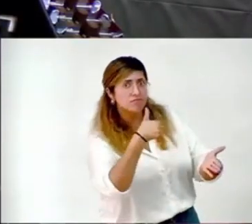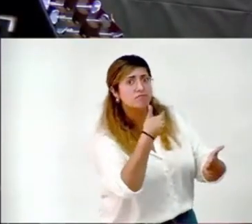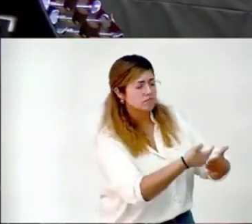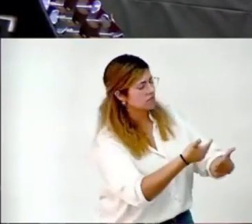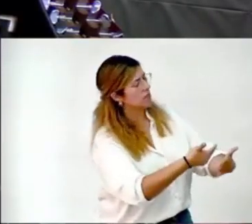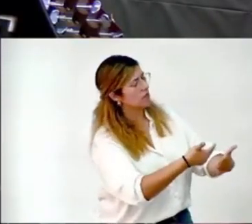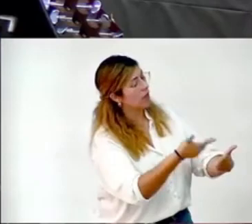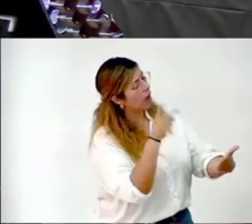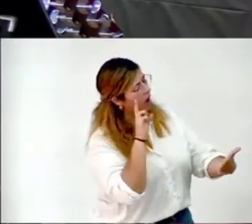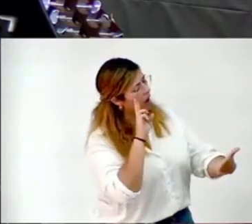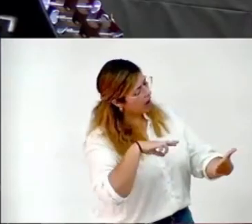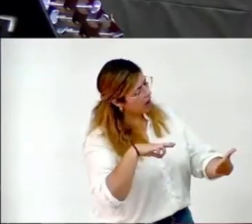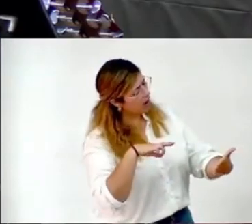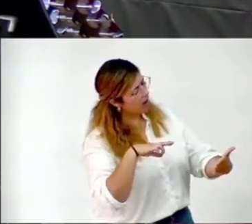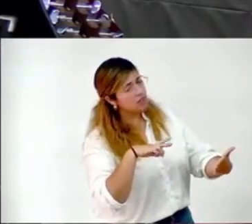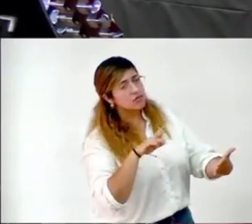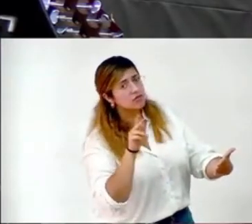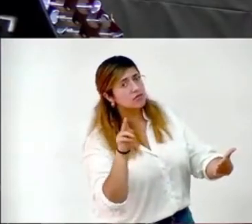um lado,